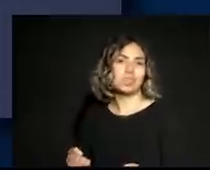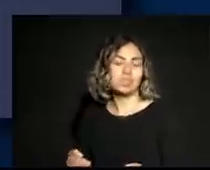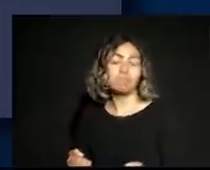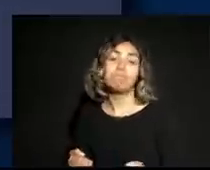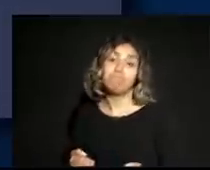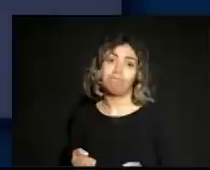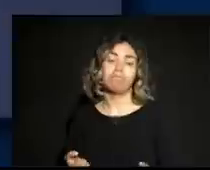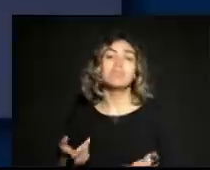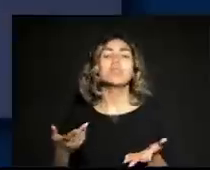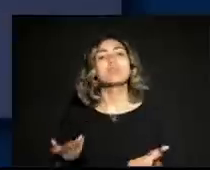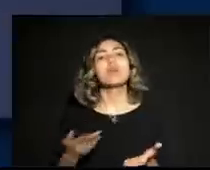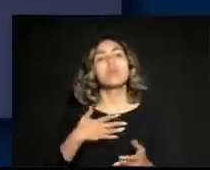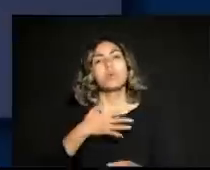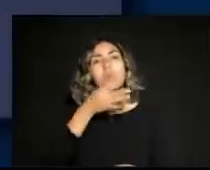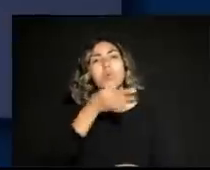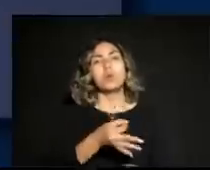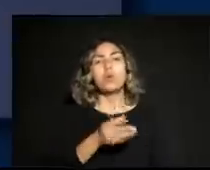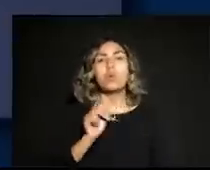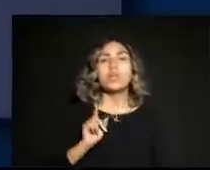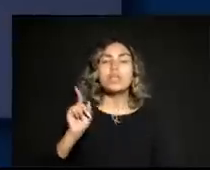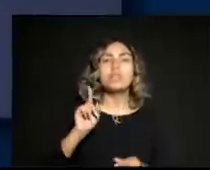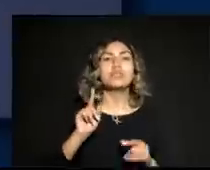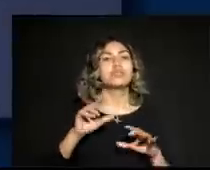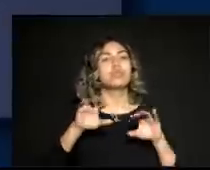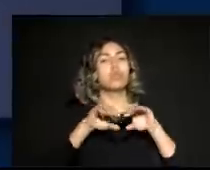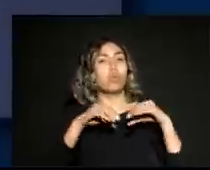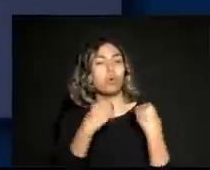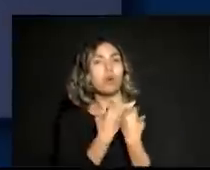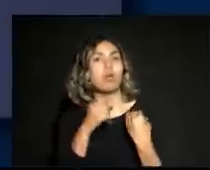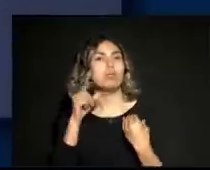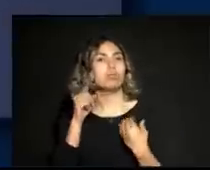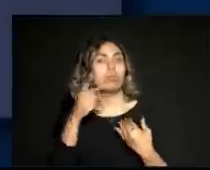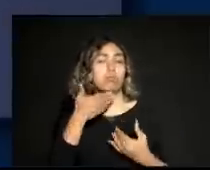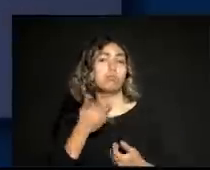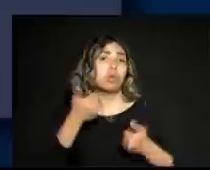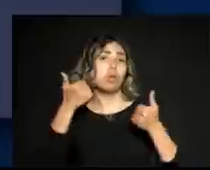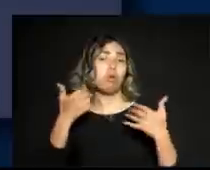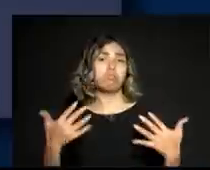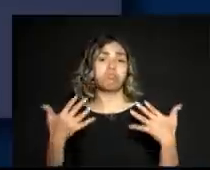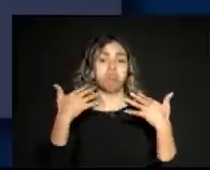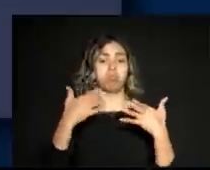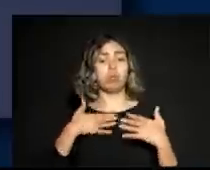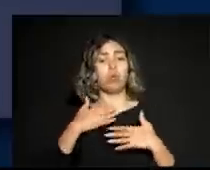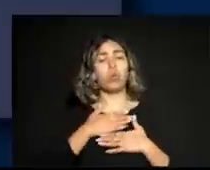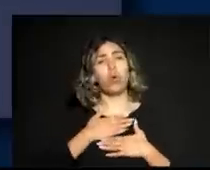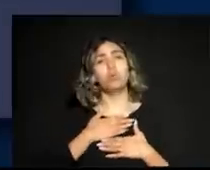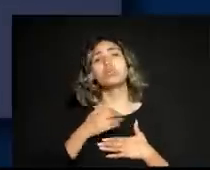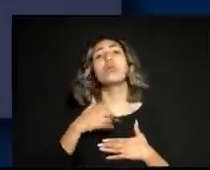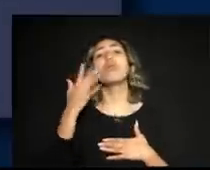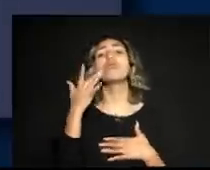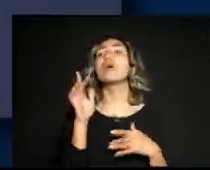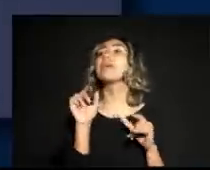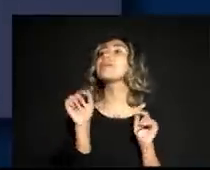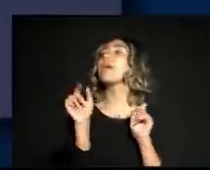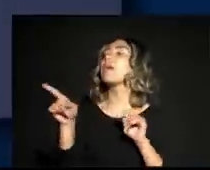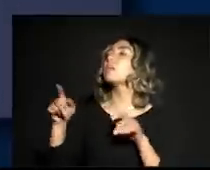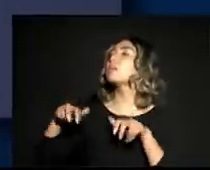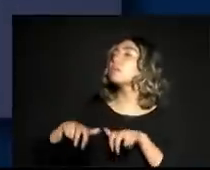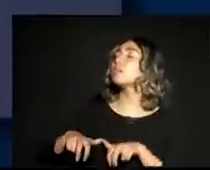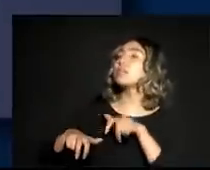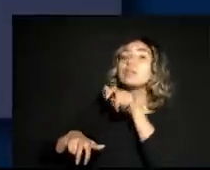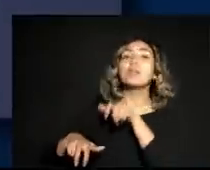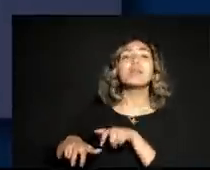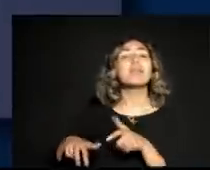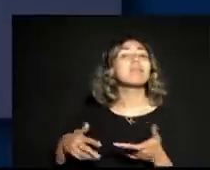eu acho que isso traz uma alto e vejo para o Congresso é que me agrada Você nunca sabe quem vai estar sentar na